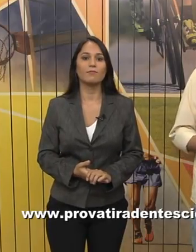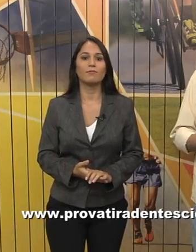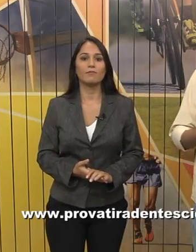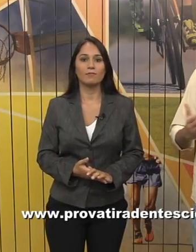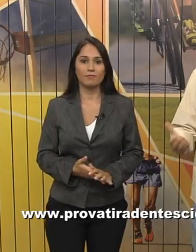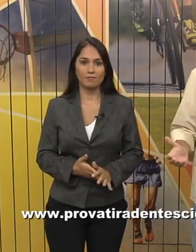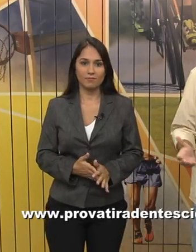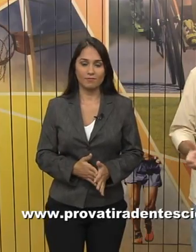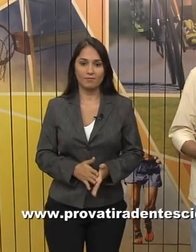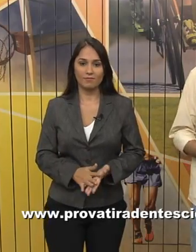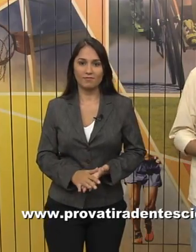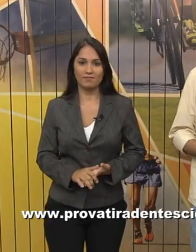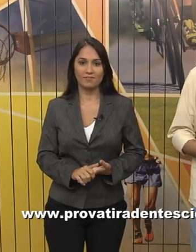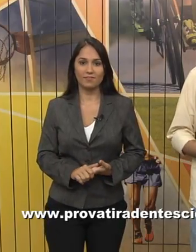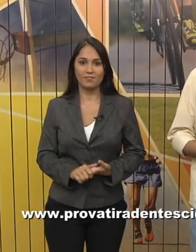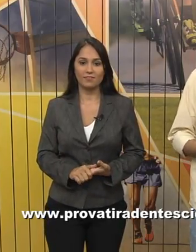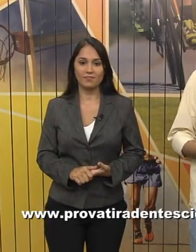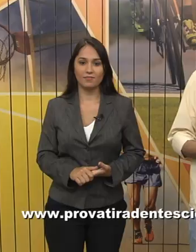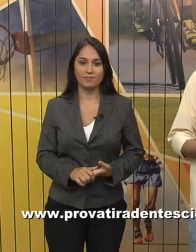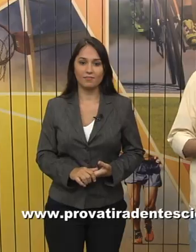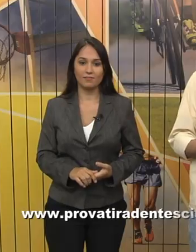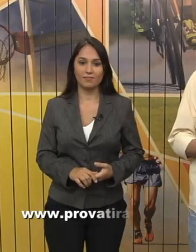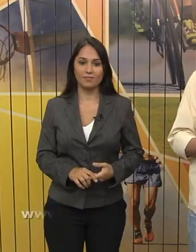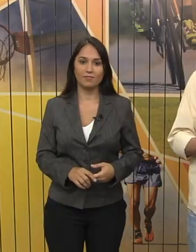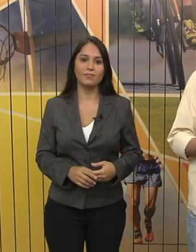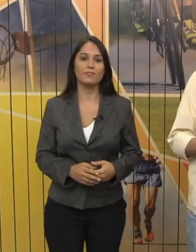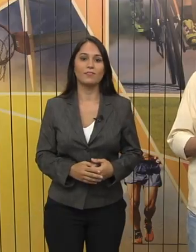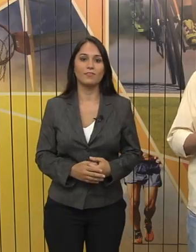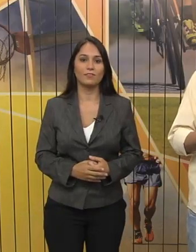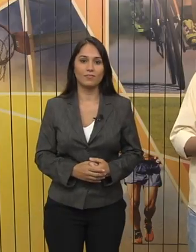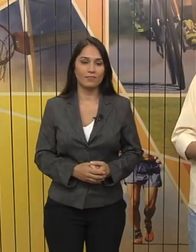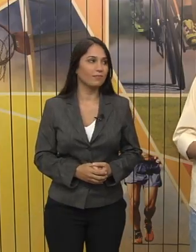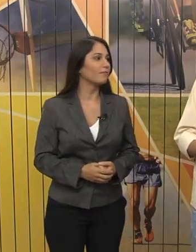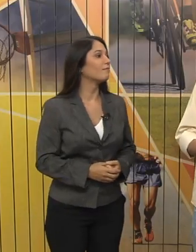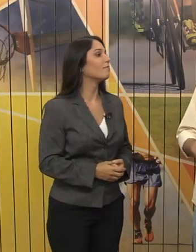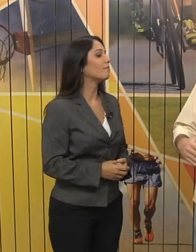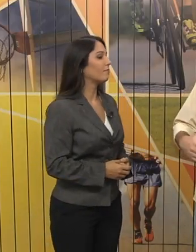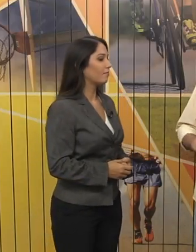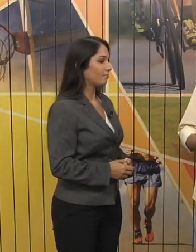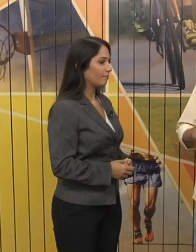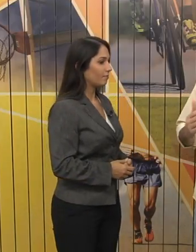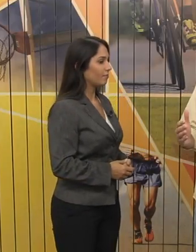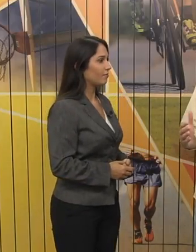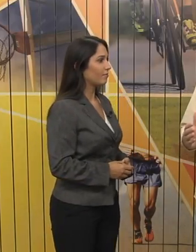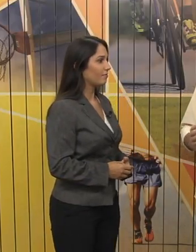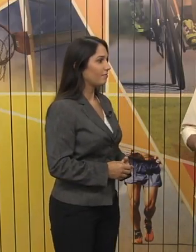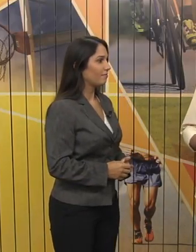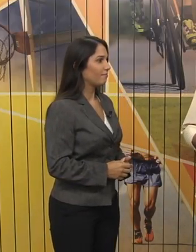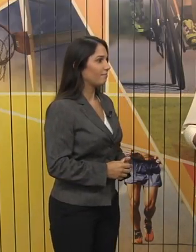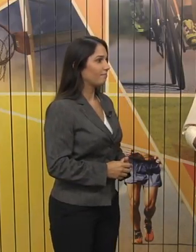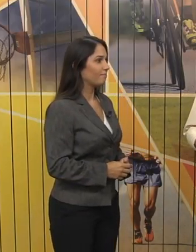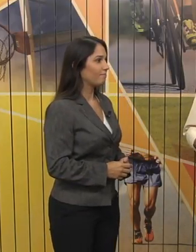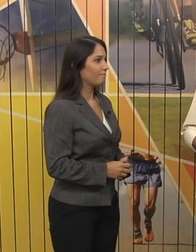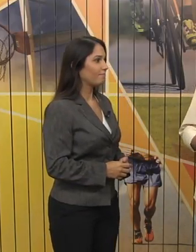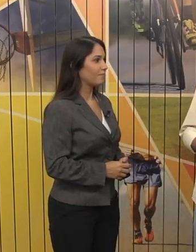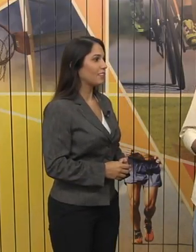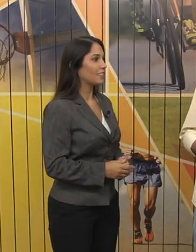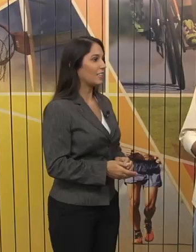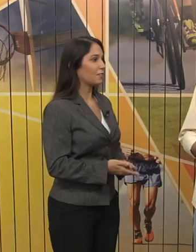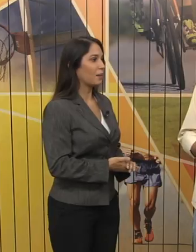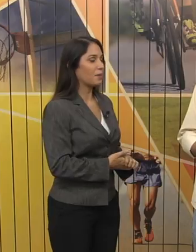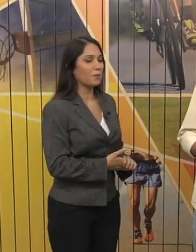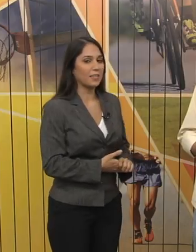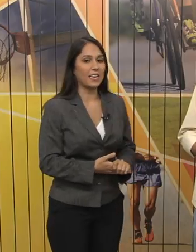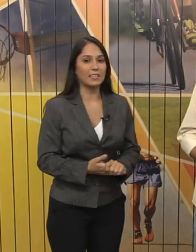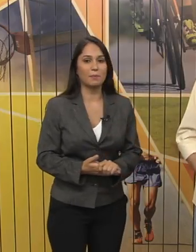provatiradentesciclismo.com.br, dá para fazer a inscrição até o dia 20 de março, R$50, e depois no dia da prova, R$100.